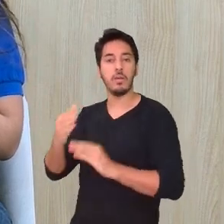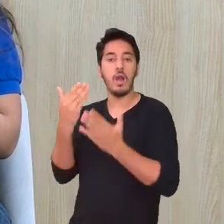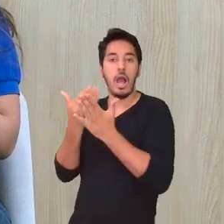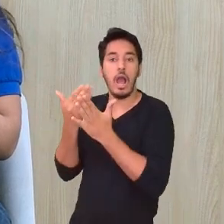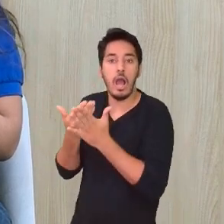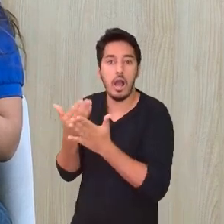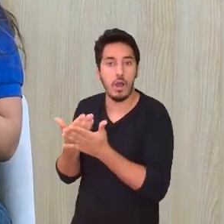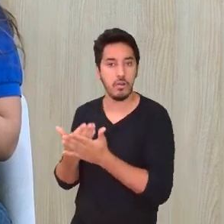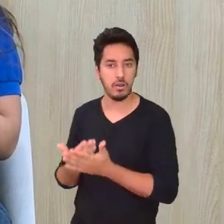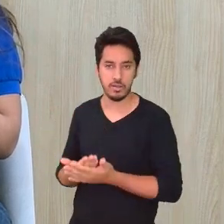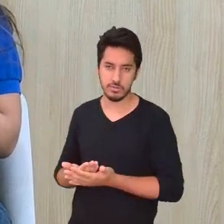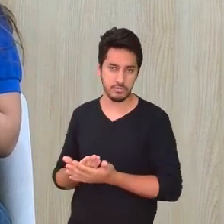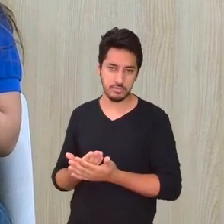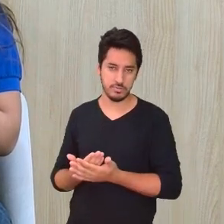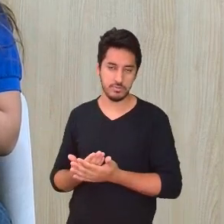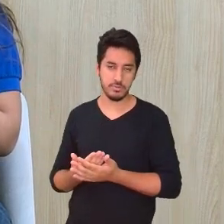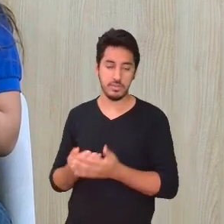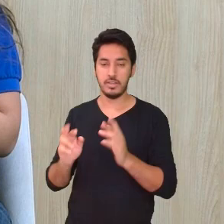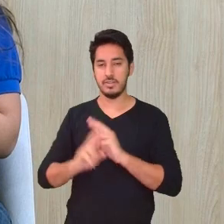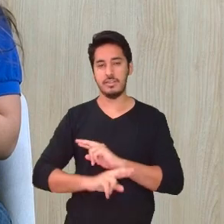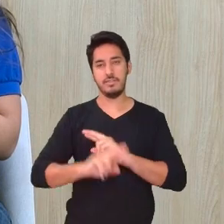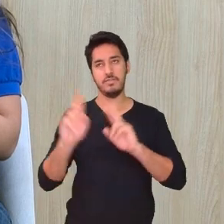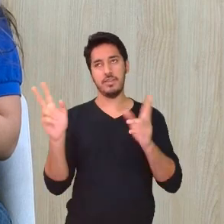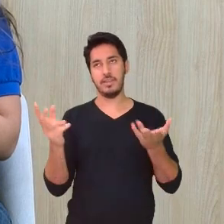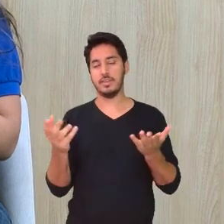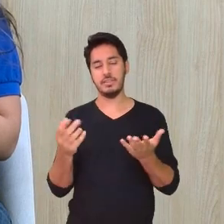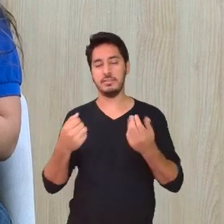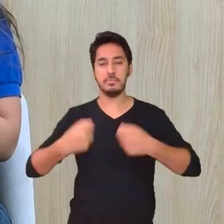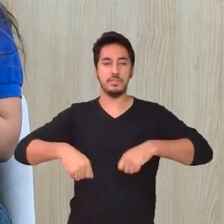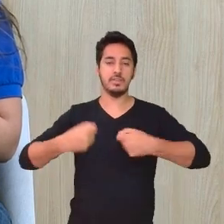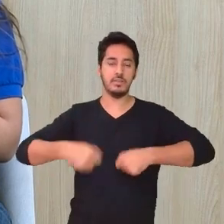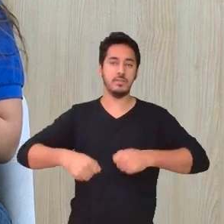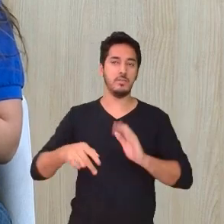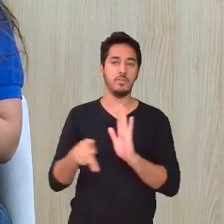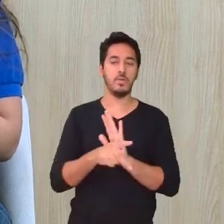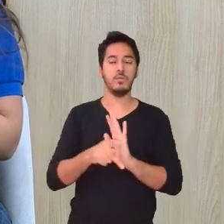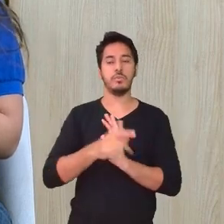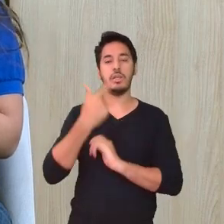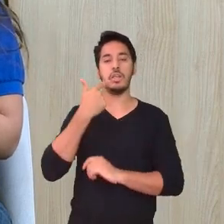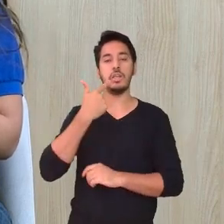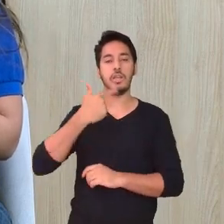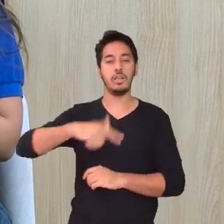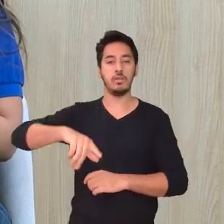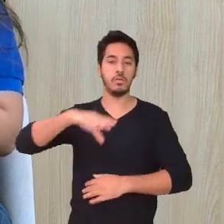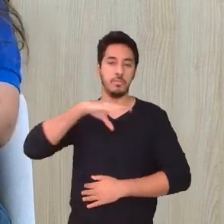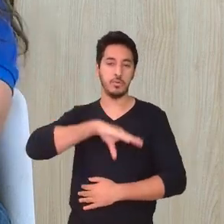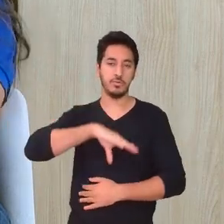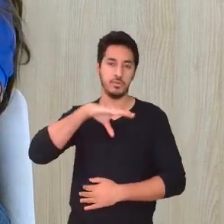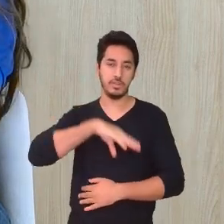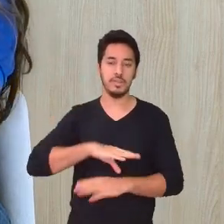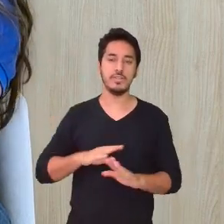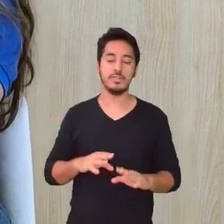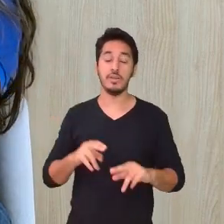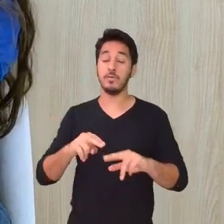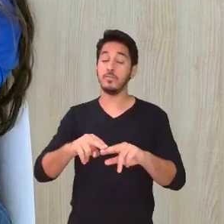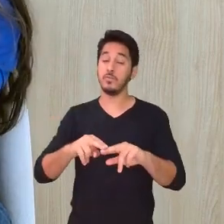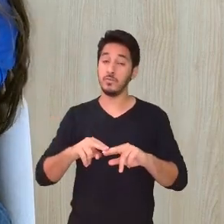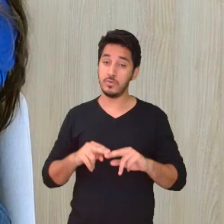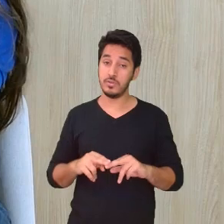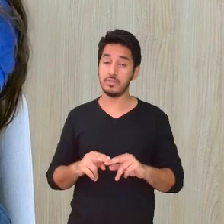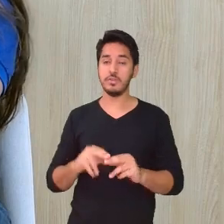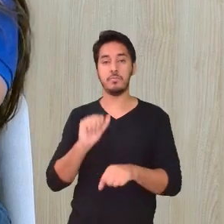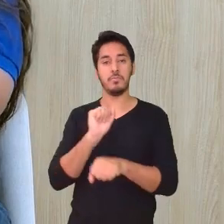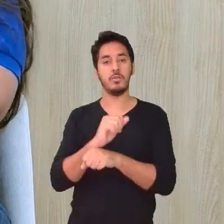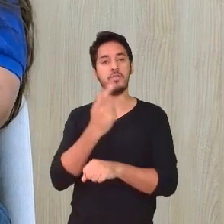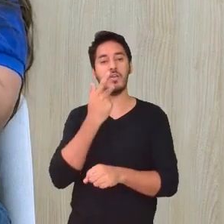digital. Diferentemente de você, por exemplo, você precisa ir numa aula de língua portuguesa para fazer essas comparações. Por isso que a gente deixa de falar de alfabetização,